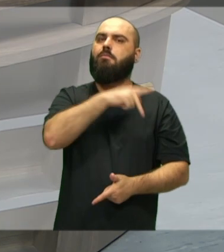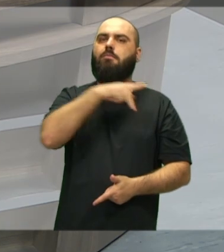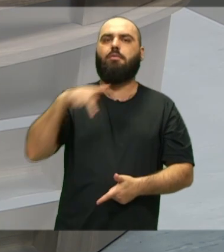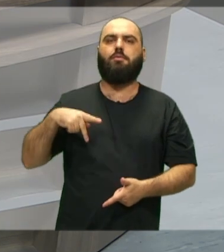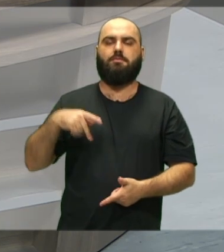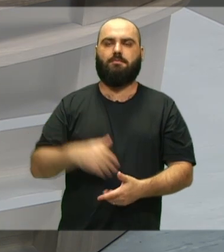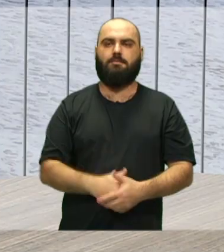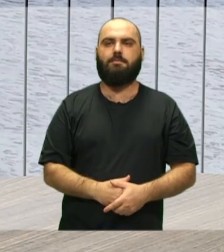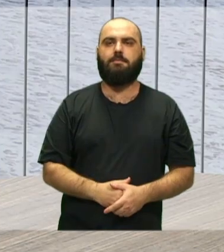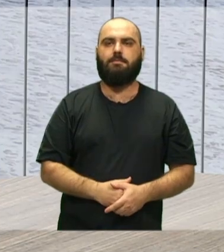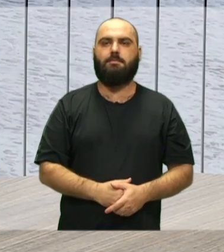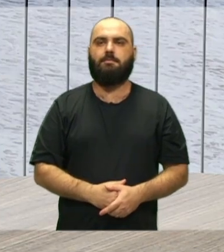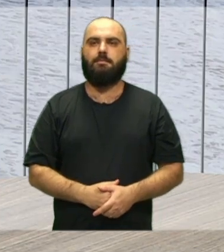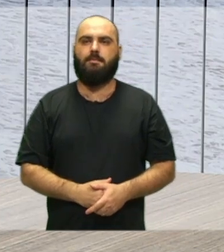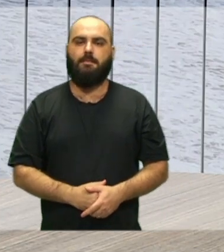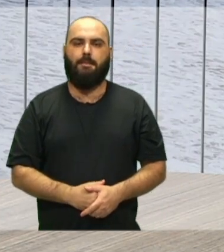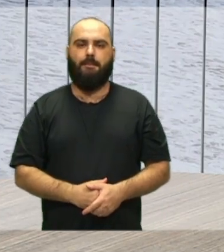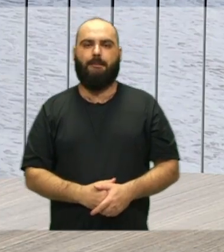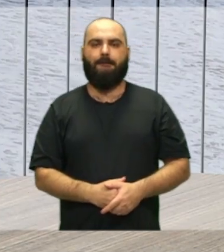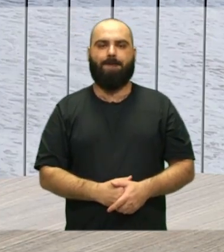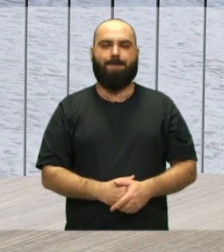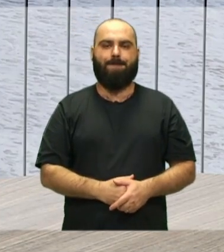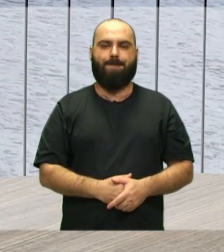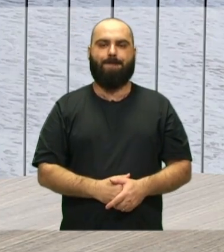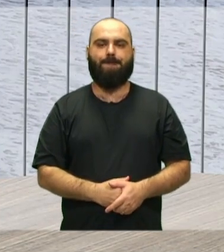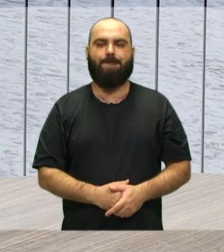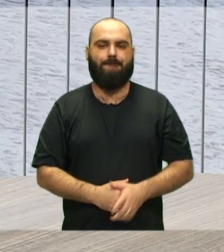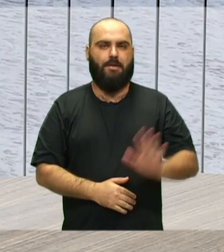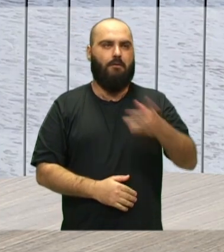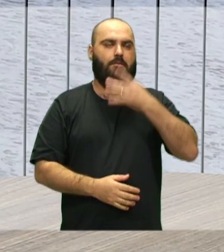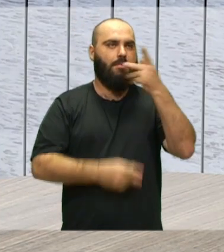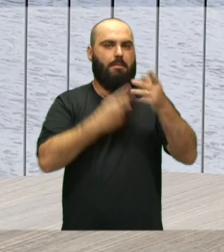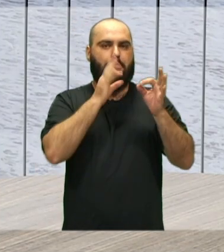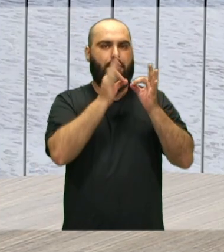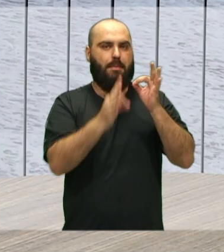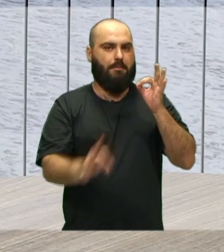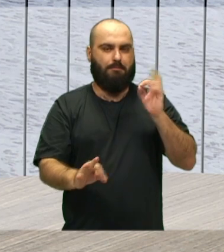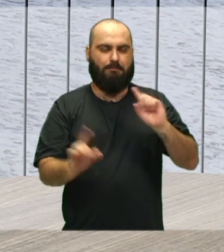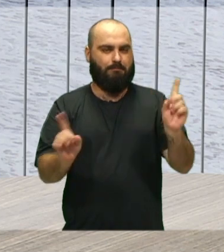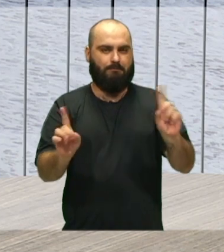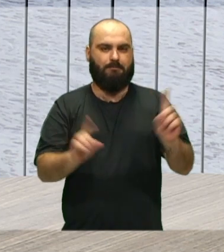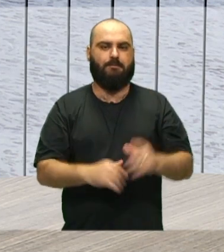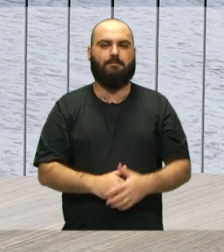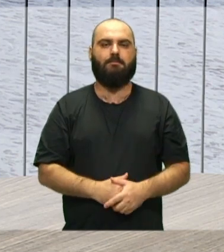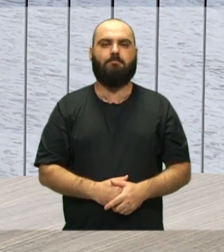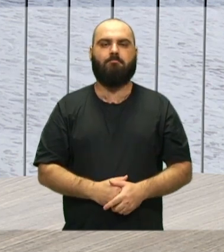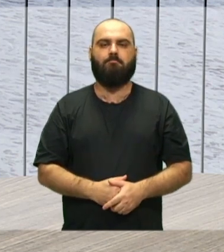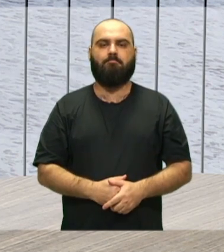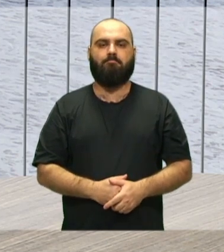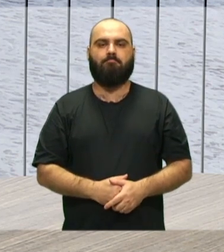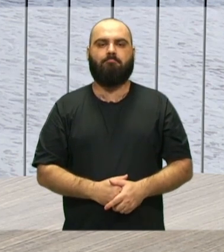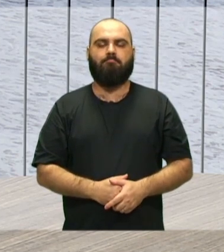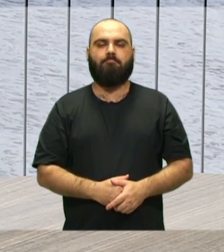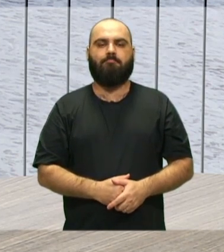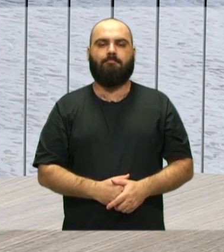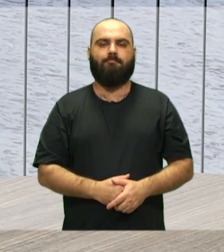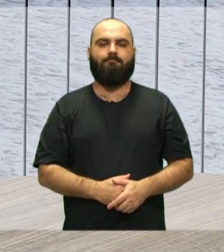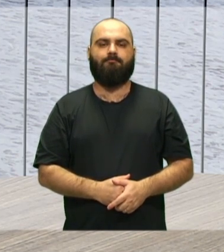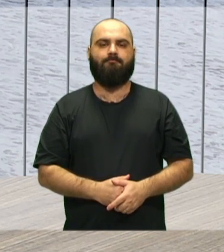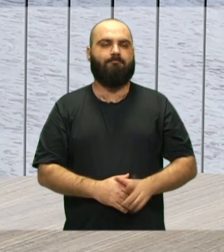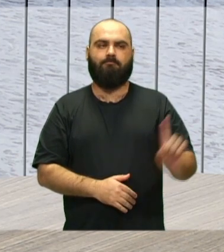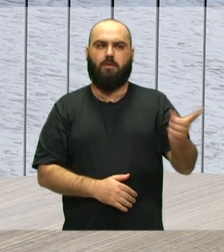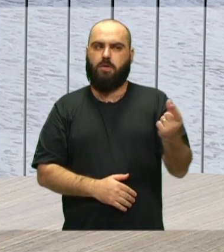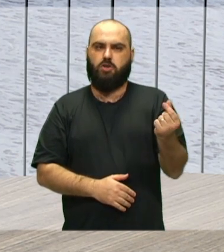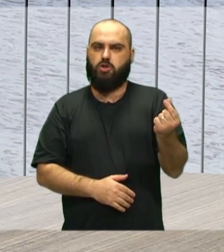cidadão. E para finalizar, não vou estender muito, como eu tinha falado antes, a gente não faz por